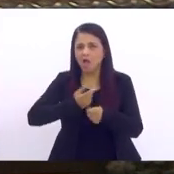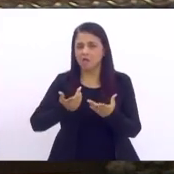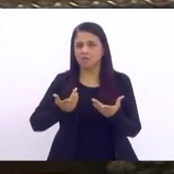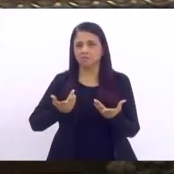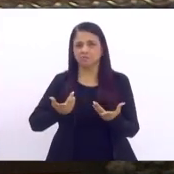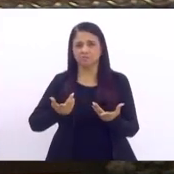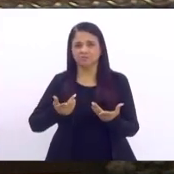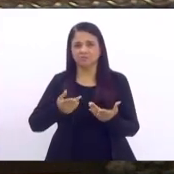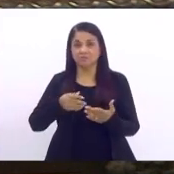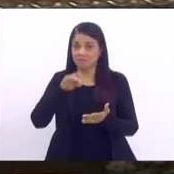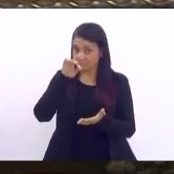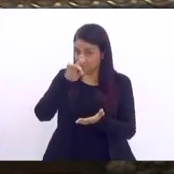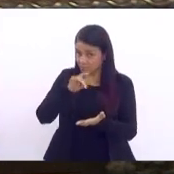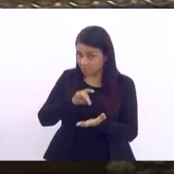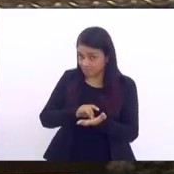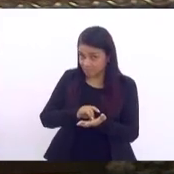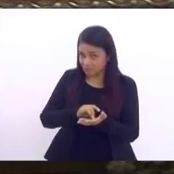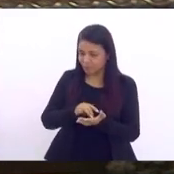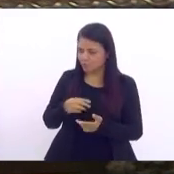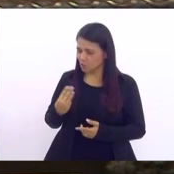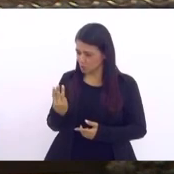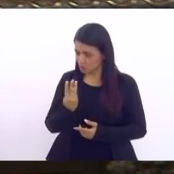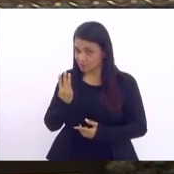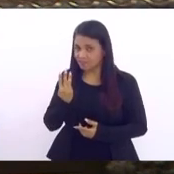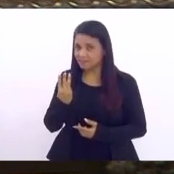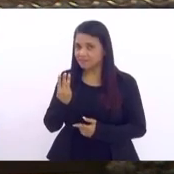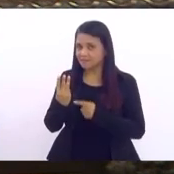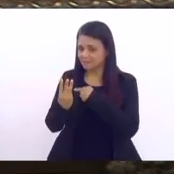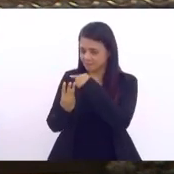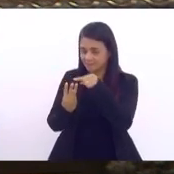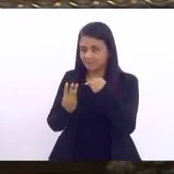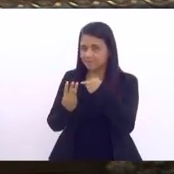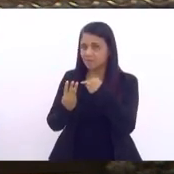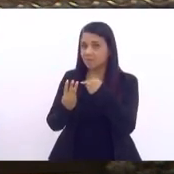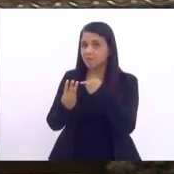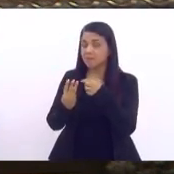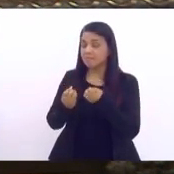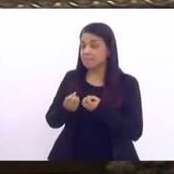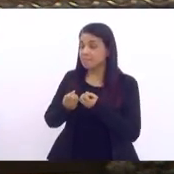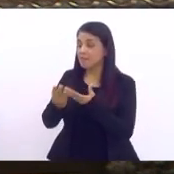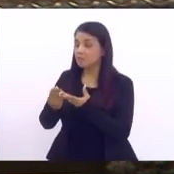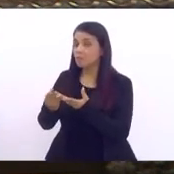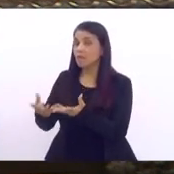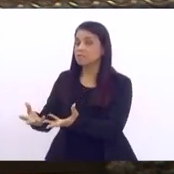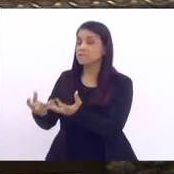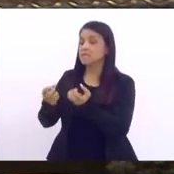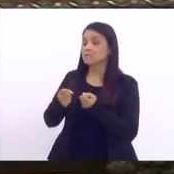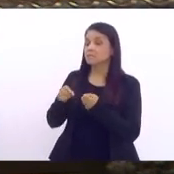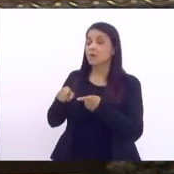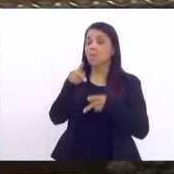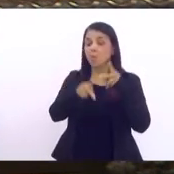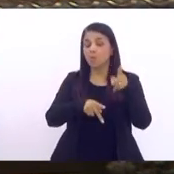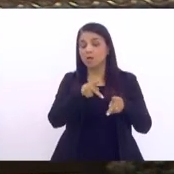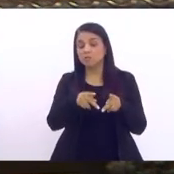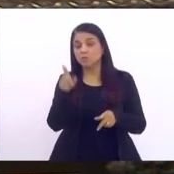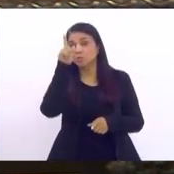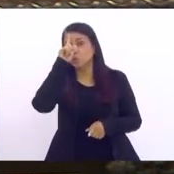estávamos dando o que recebíamos e o que a população recebe todo santo dia da